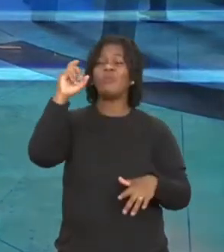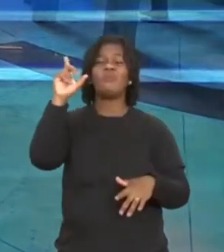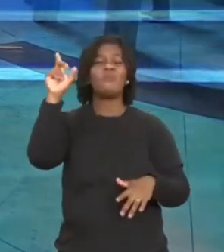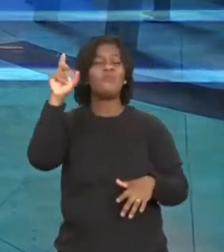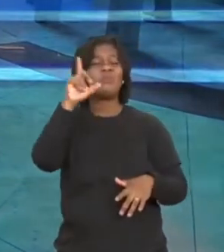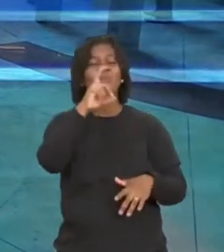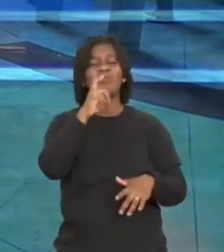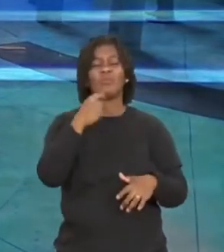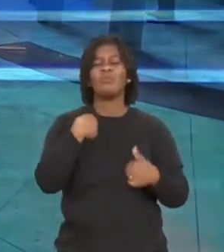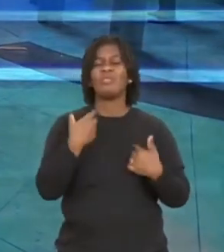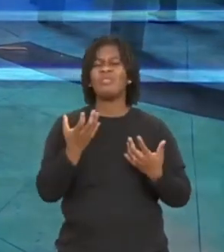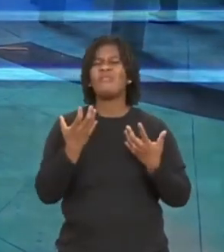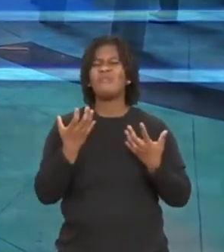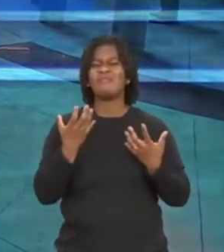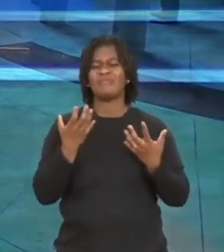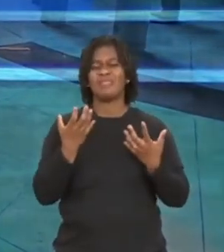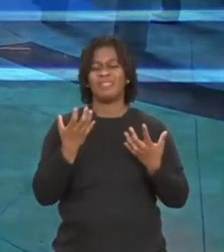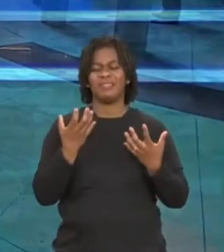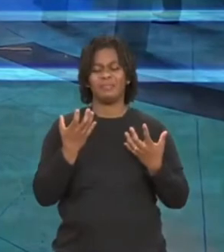Eu quero